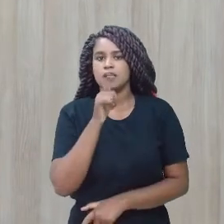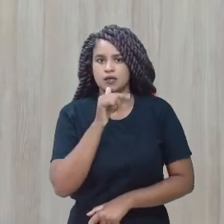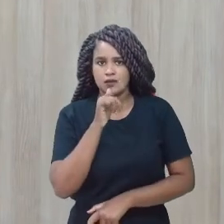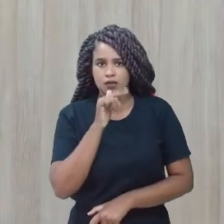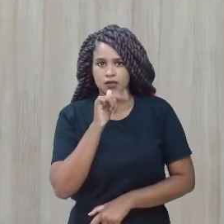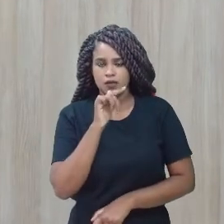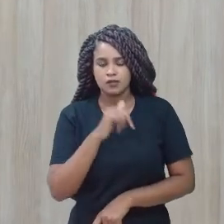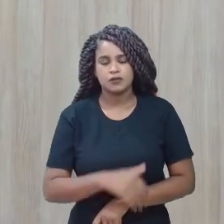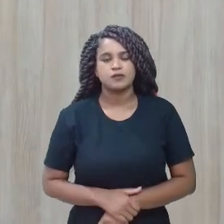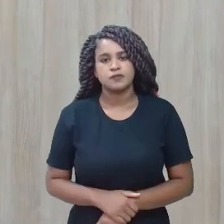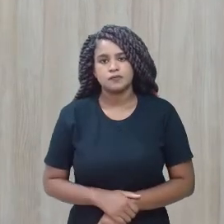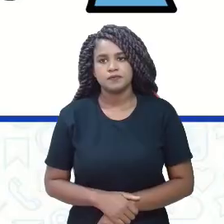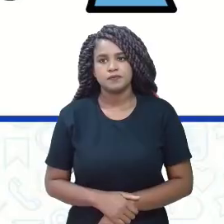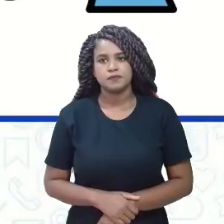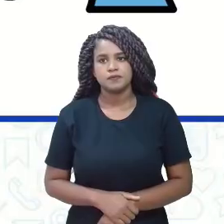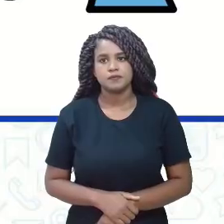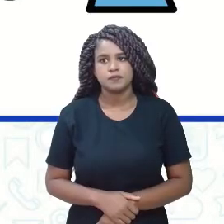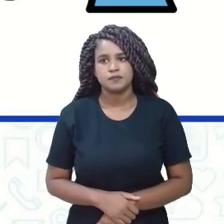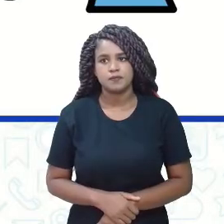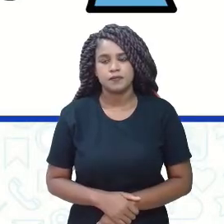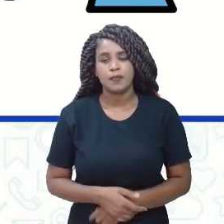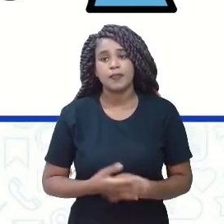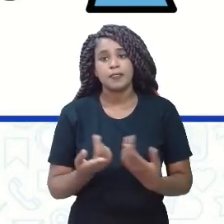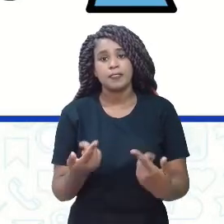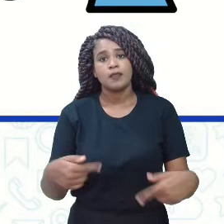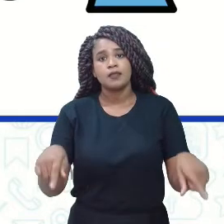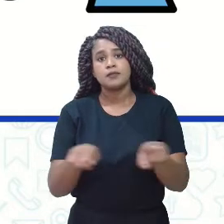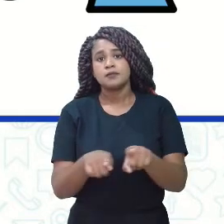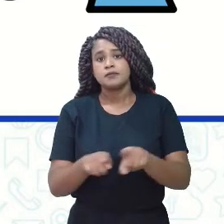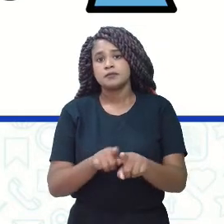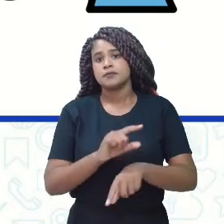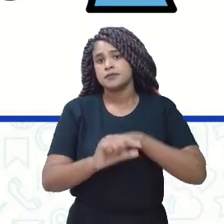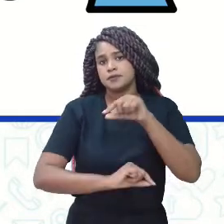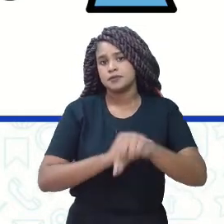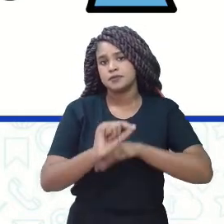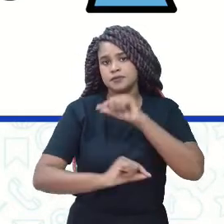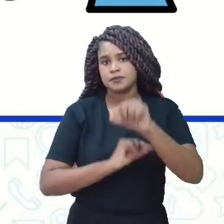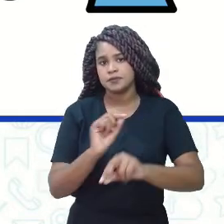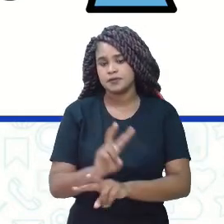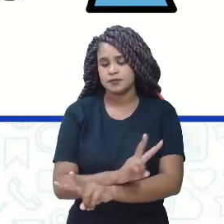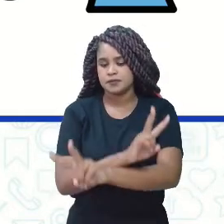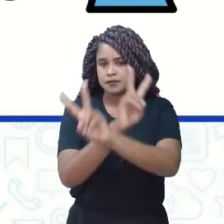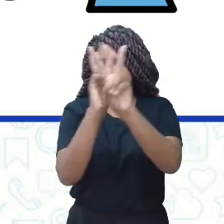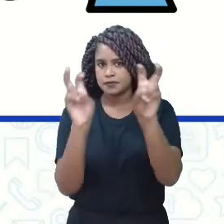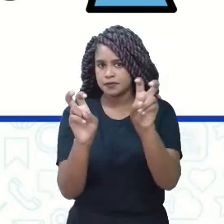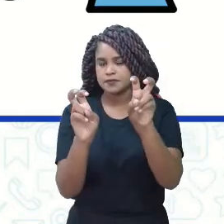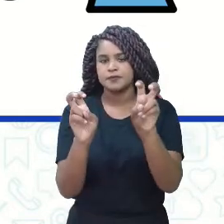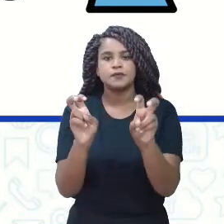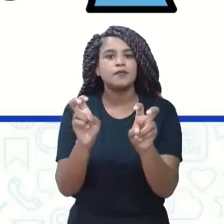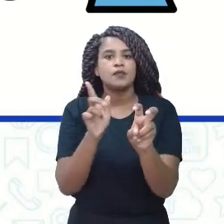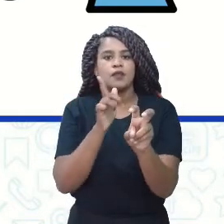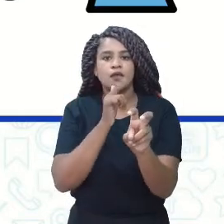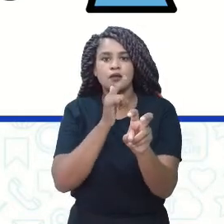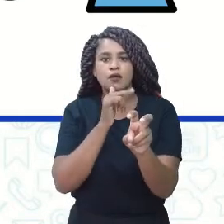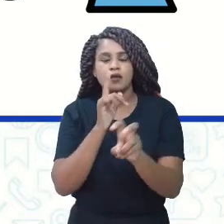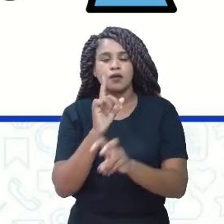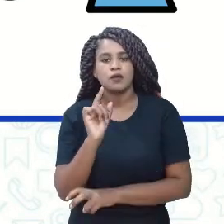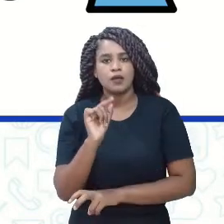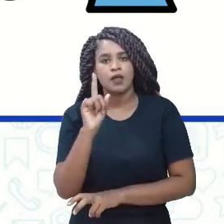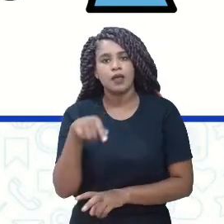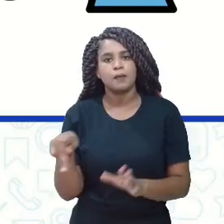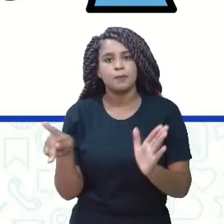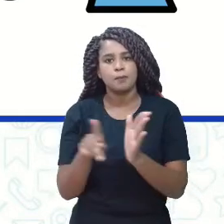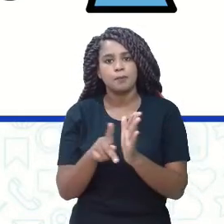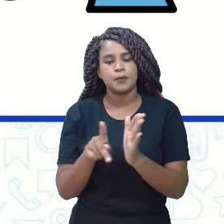sobreviver. E outro fator importante a respeito da água, desse recurso importante, é que é um recurso